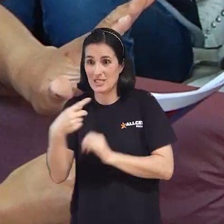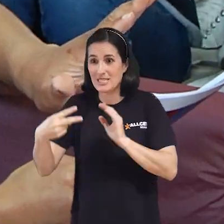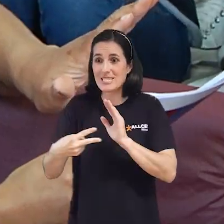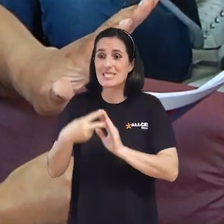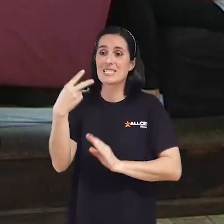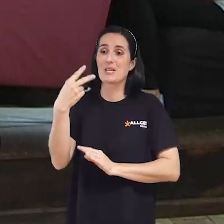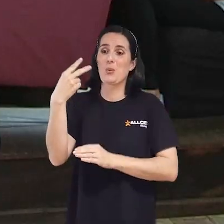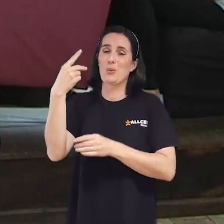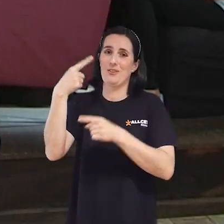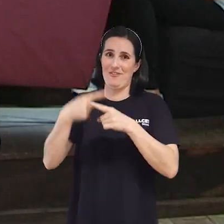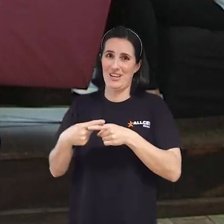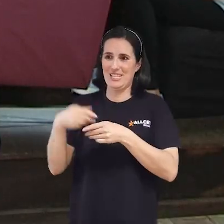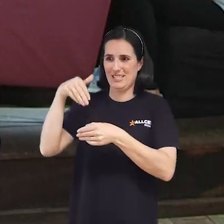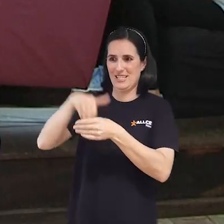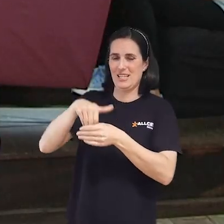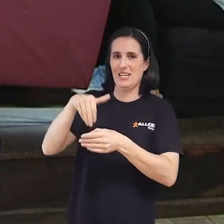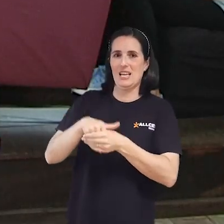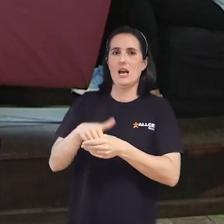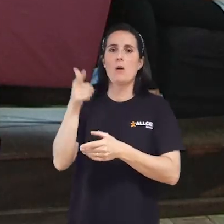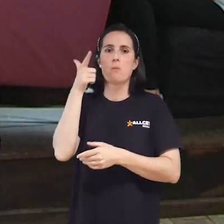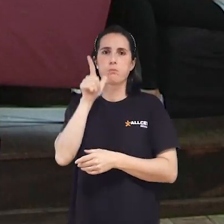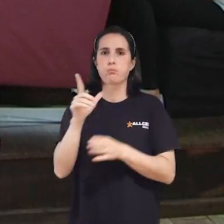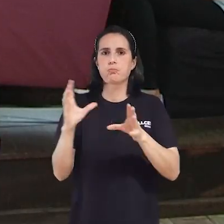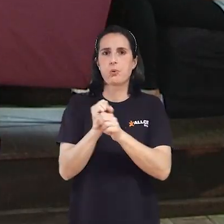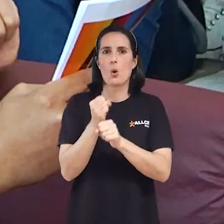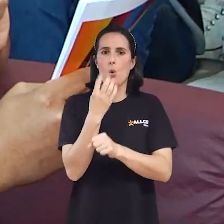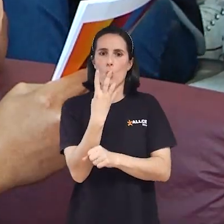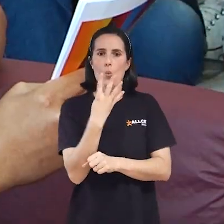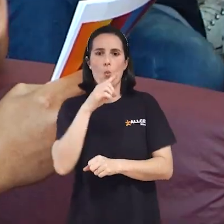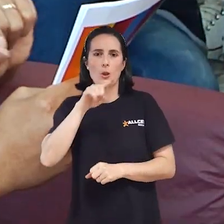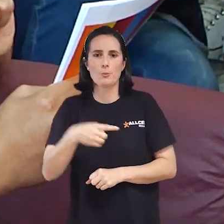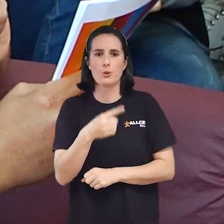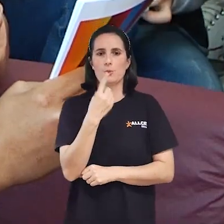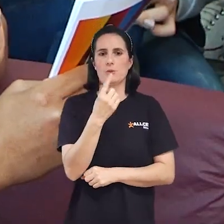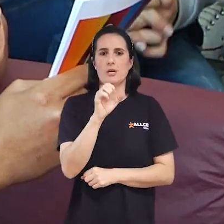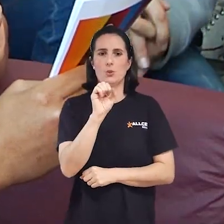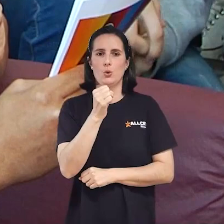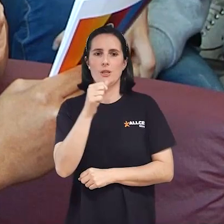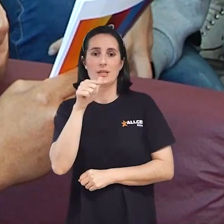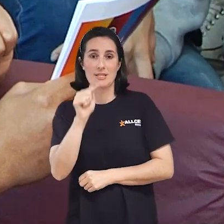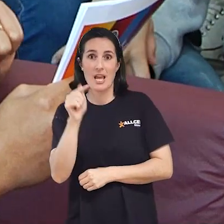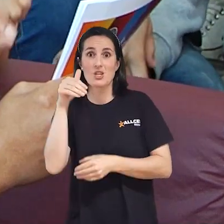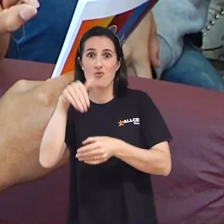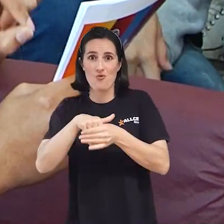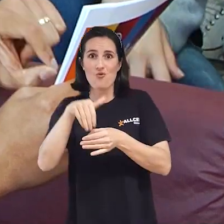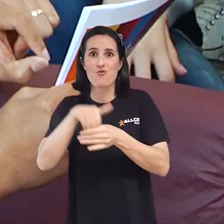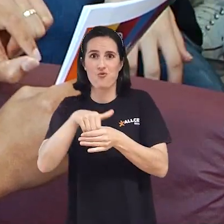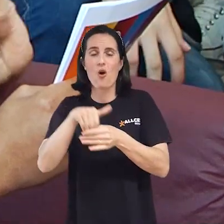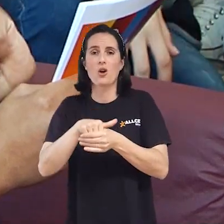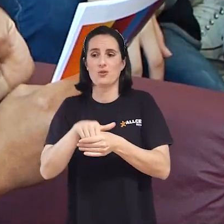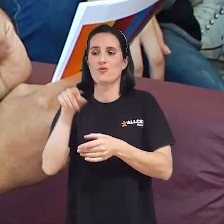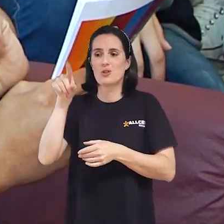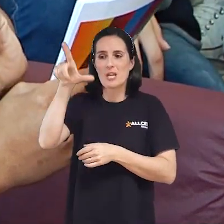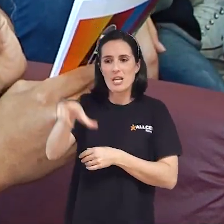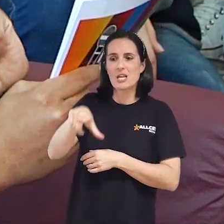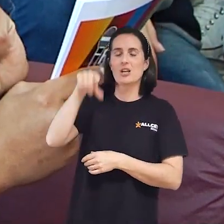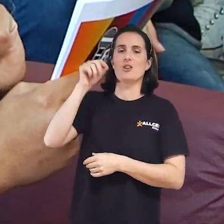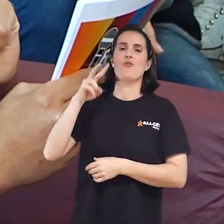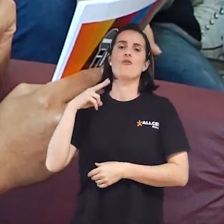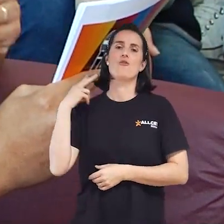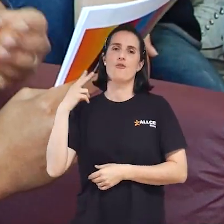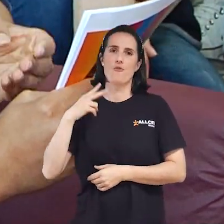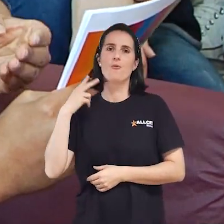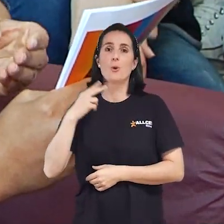sobre política? Então, vamos lá. Na sua primeira eleição para vereador, em 2008, o